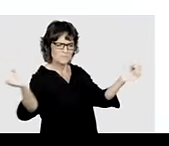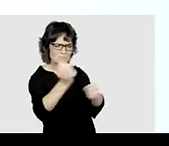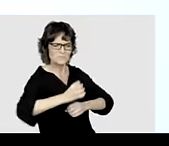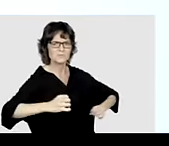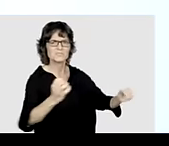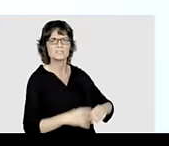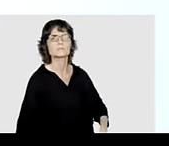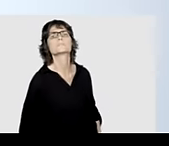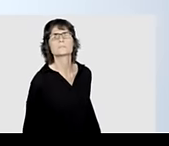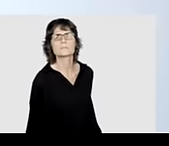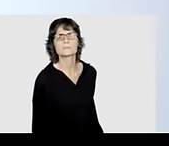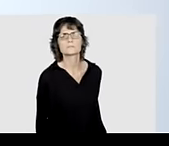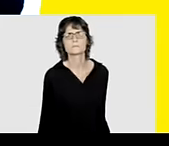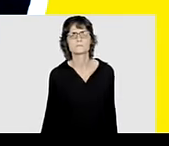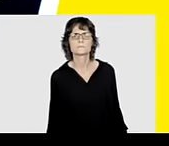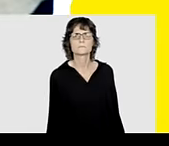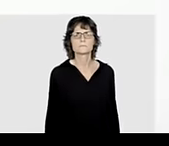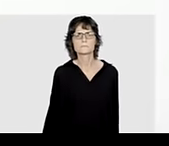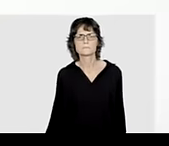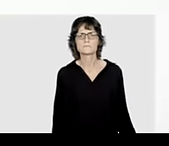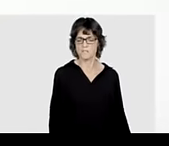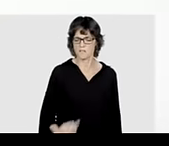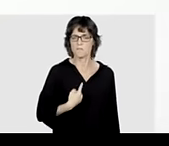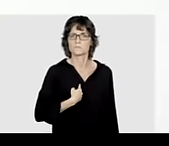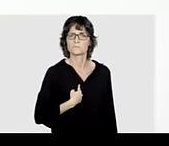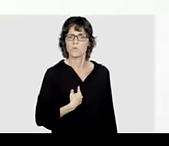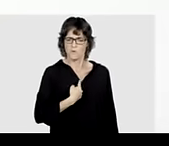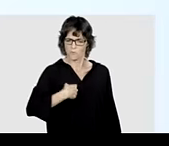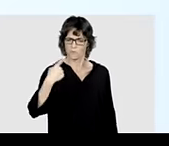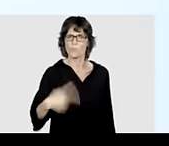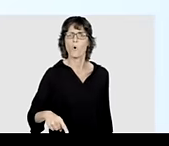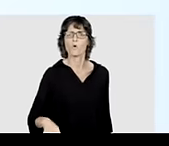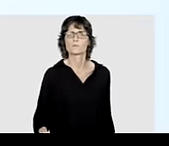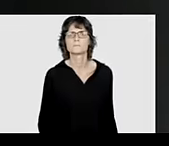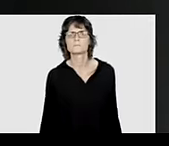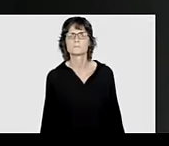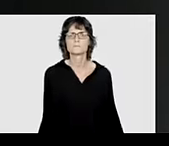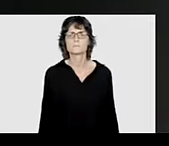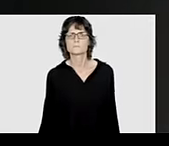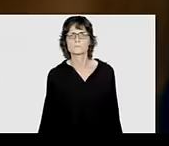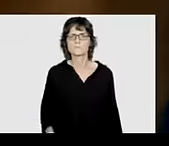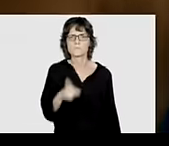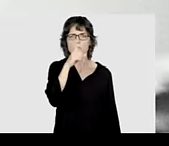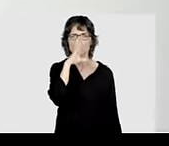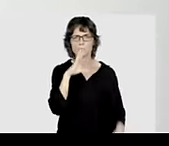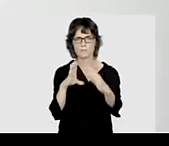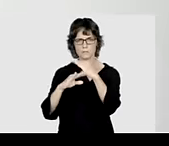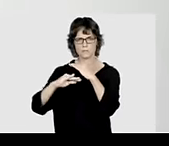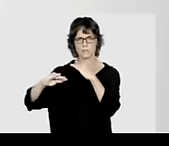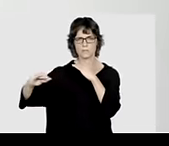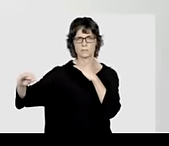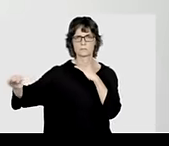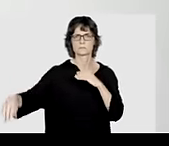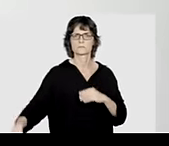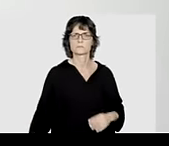sem sequer o ter mostrado. Serei eu, só eu, que fica